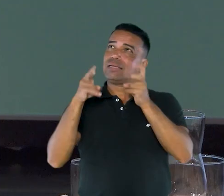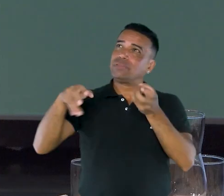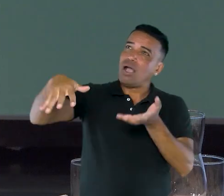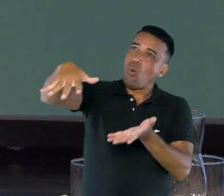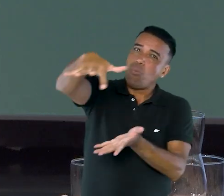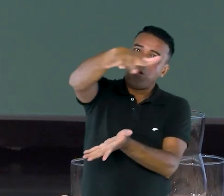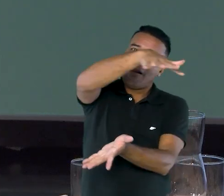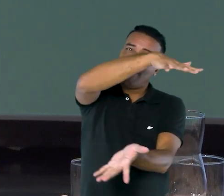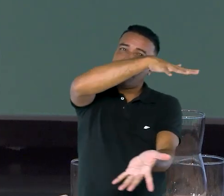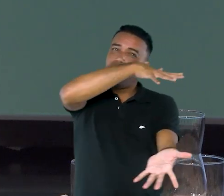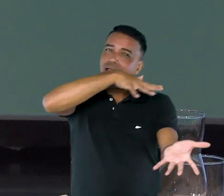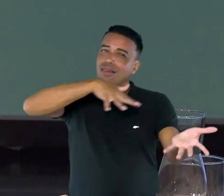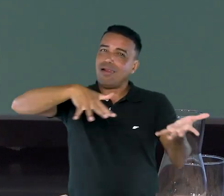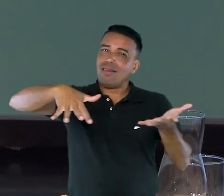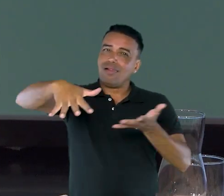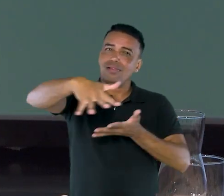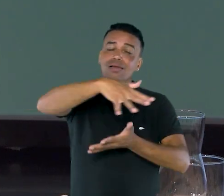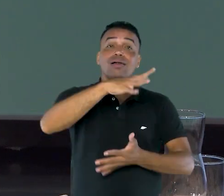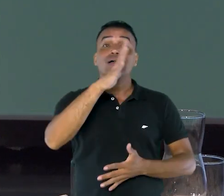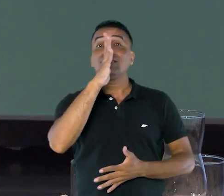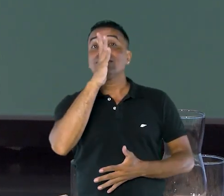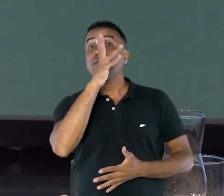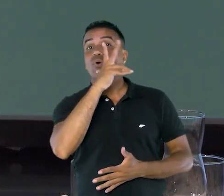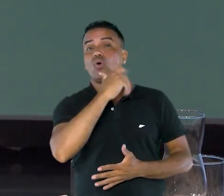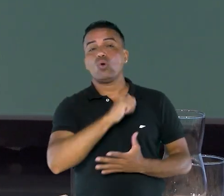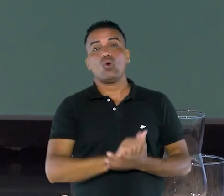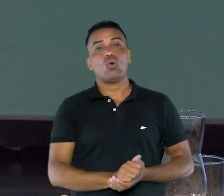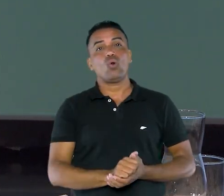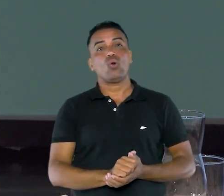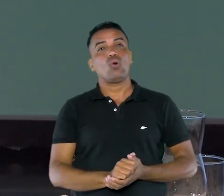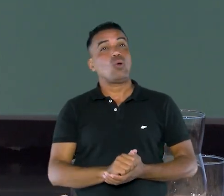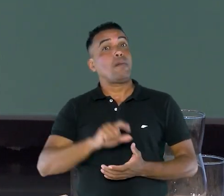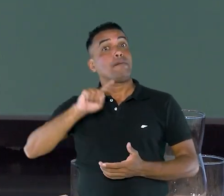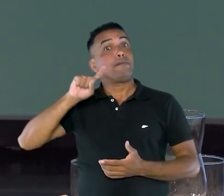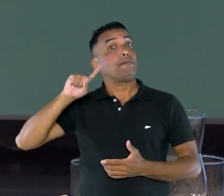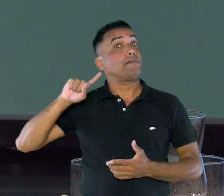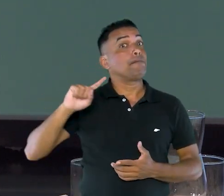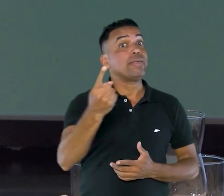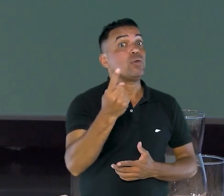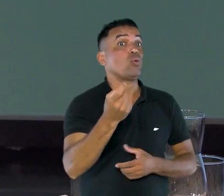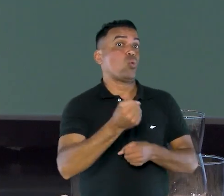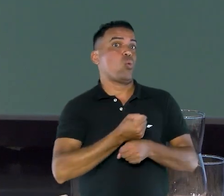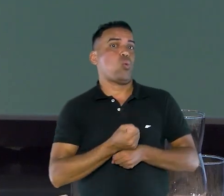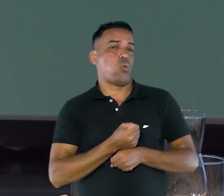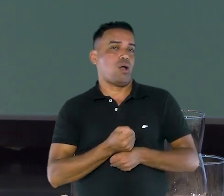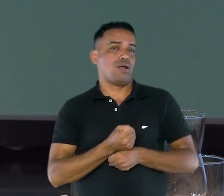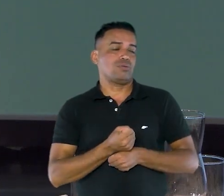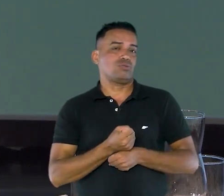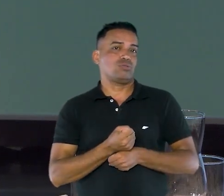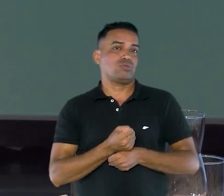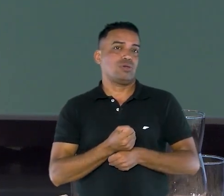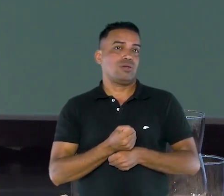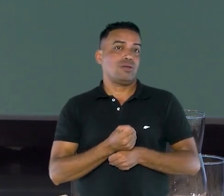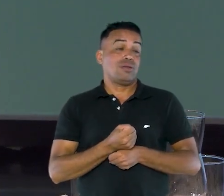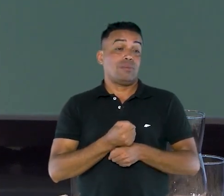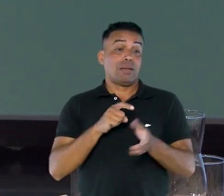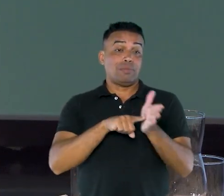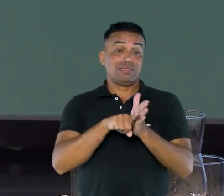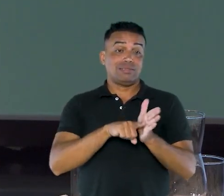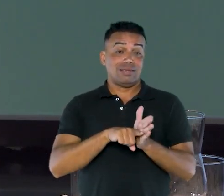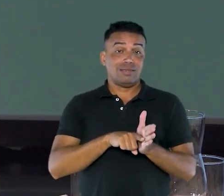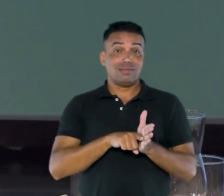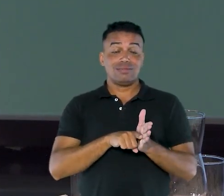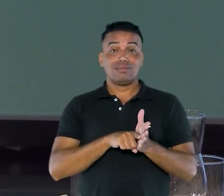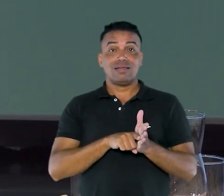matriz ptolomaica. Demorou 1,5 milênio para a galera falar, opa,